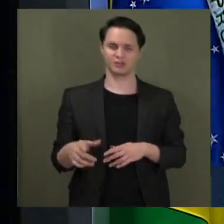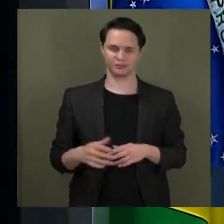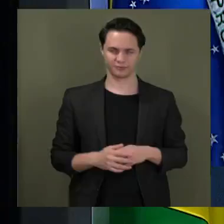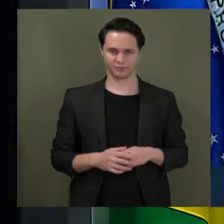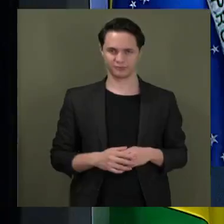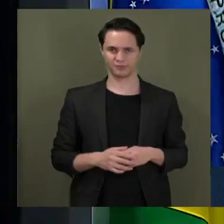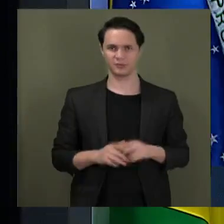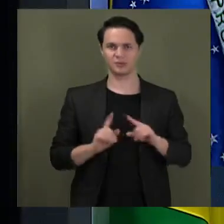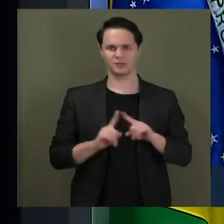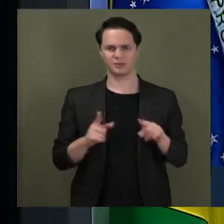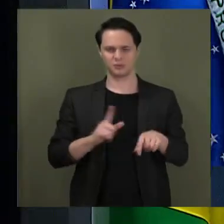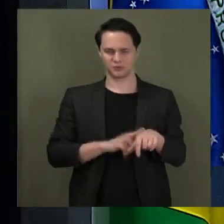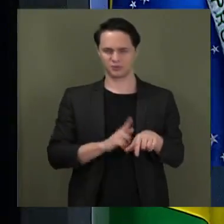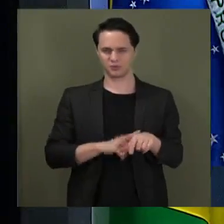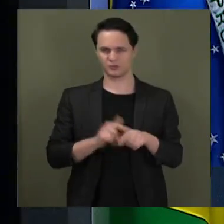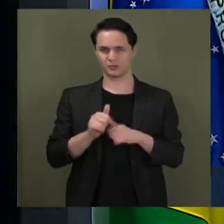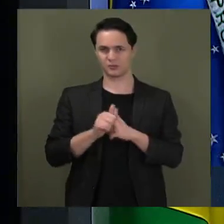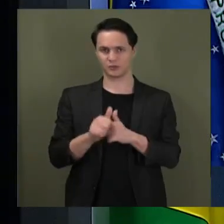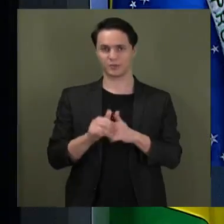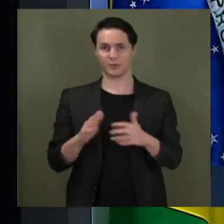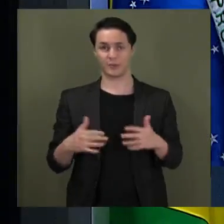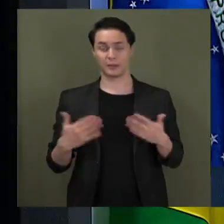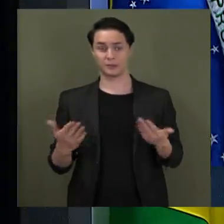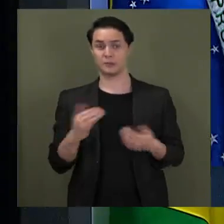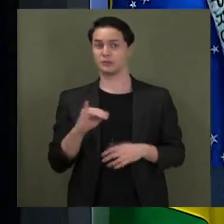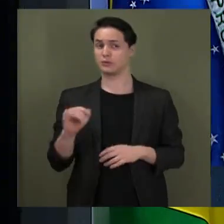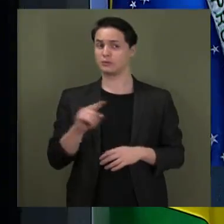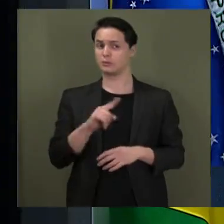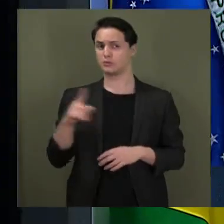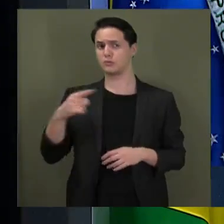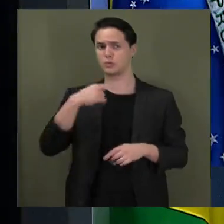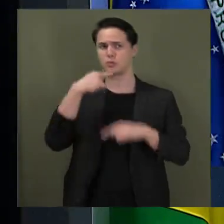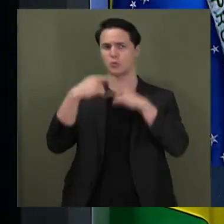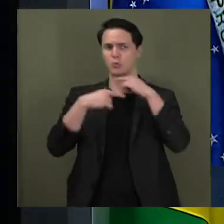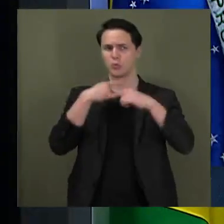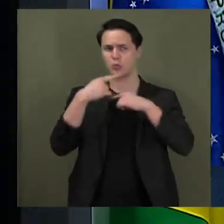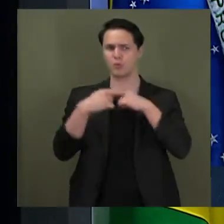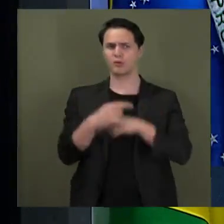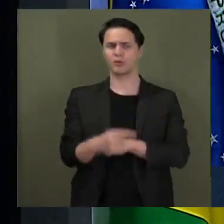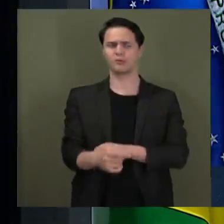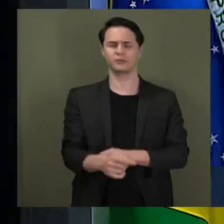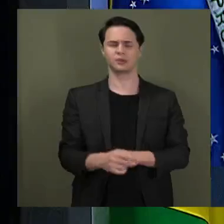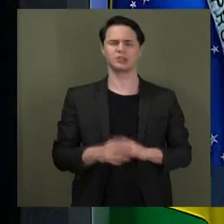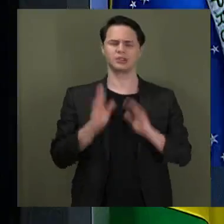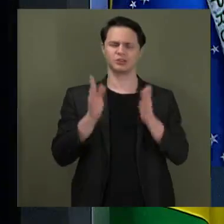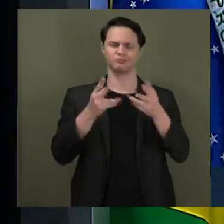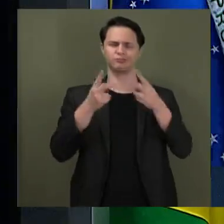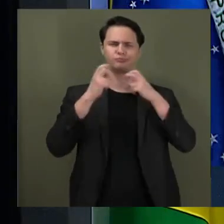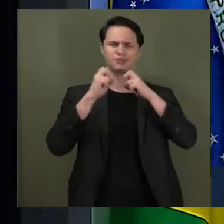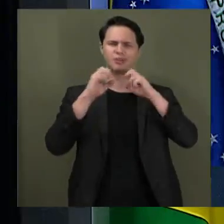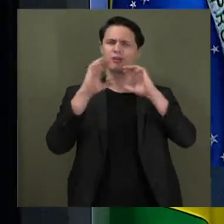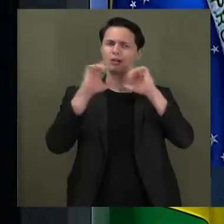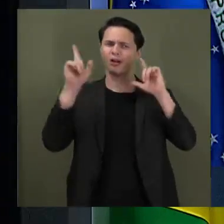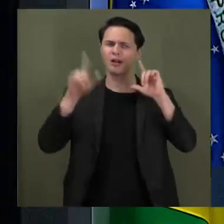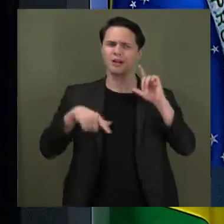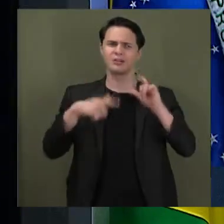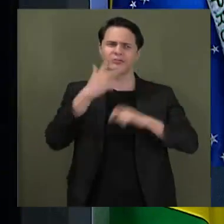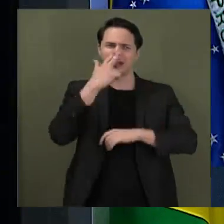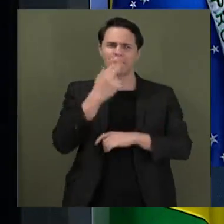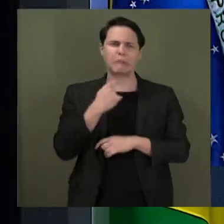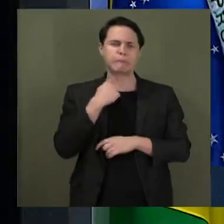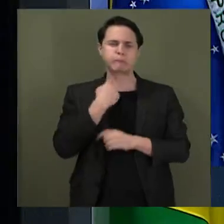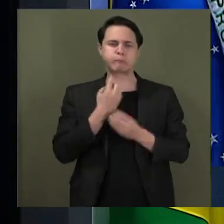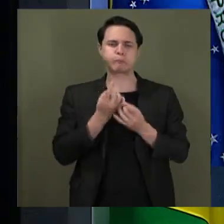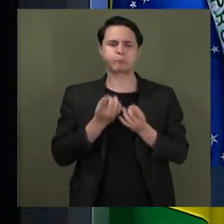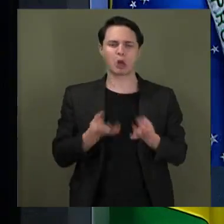para cumprir meu prazo. Bom, se alguém tinha dúvidas, está escancarada toda a podridão. E uma